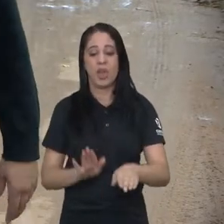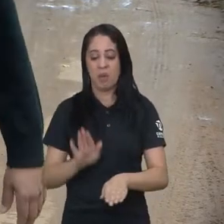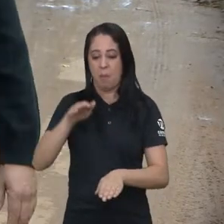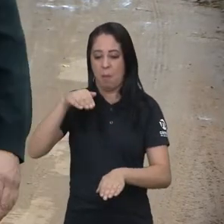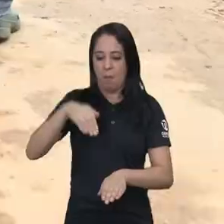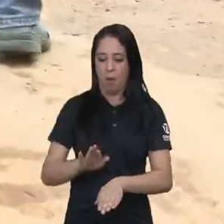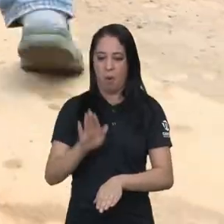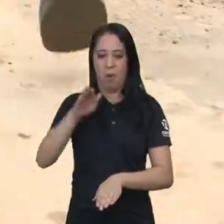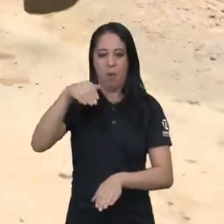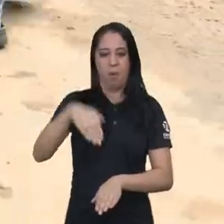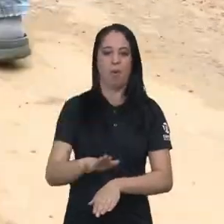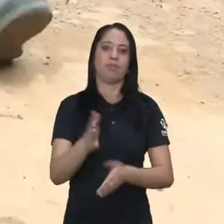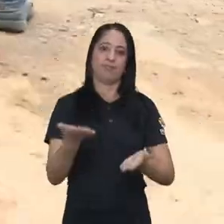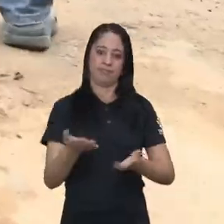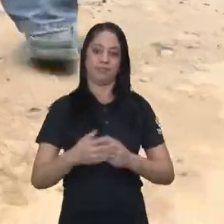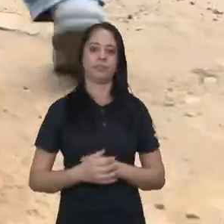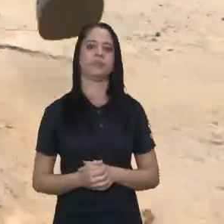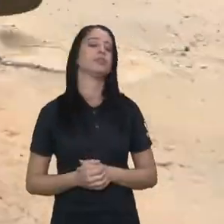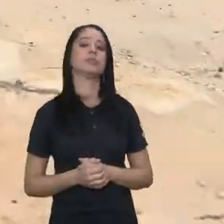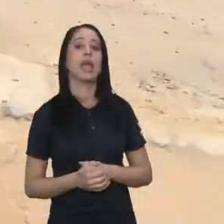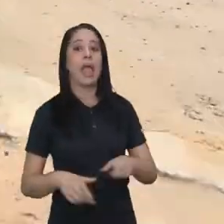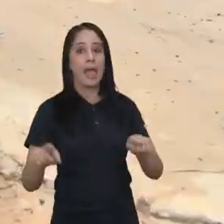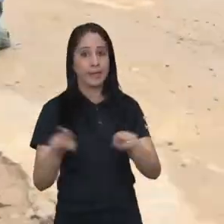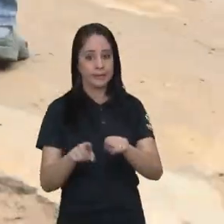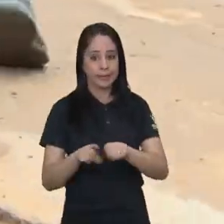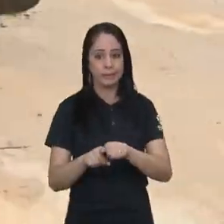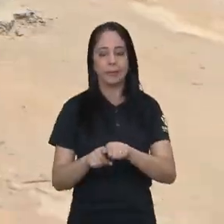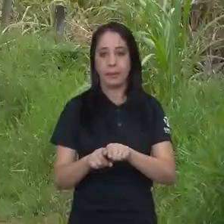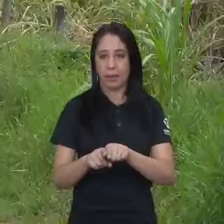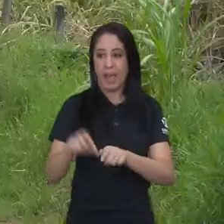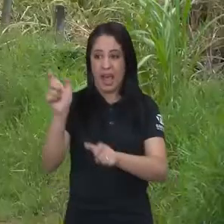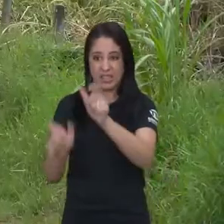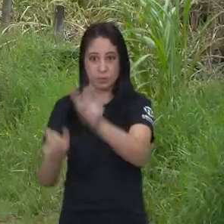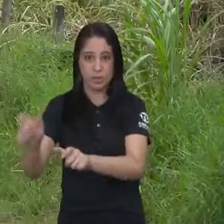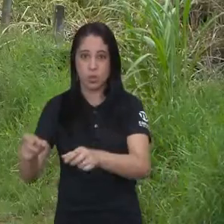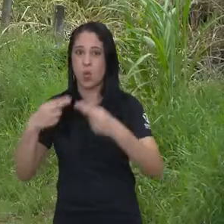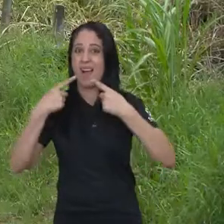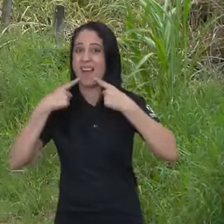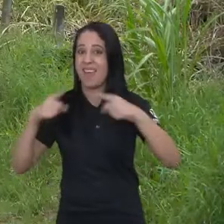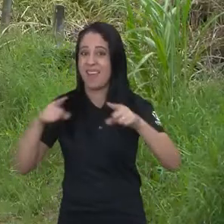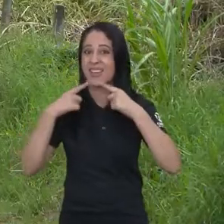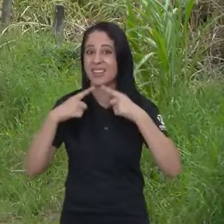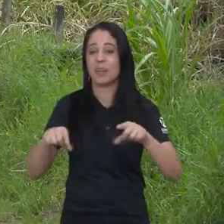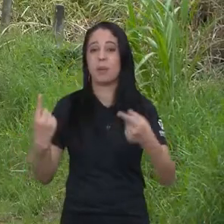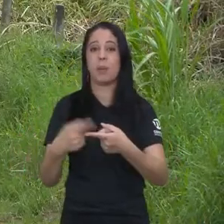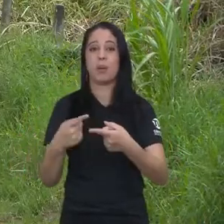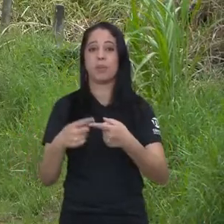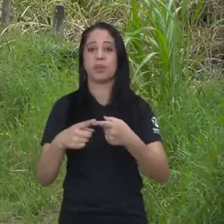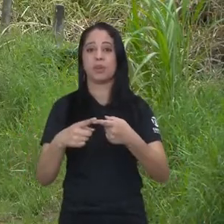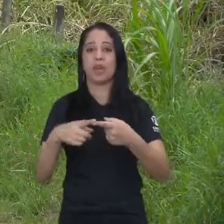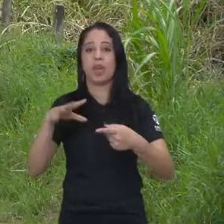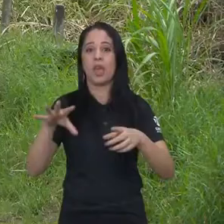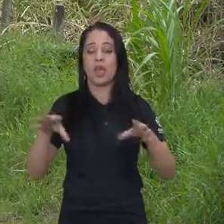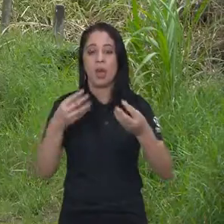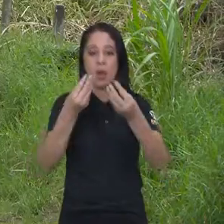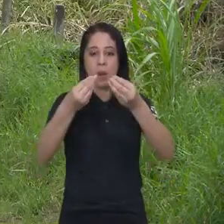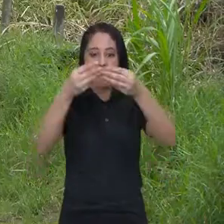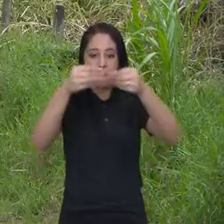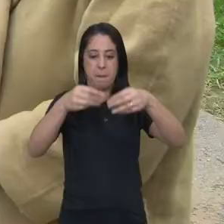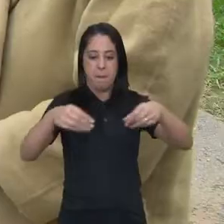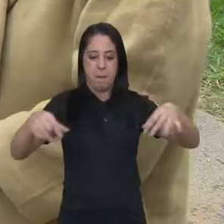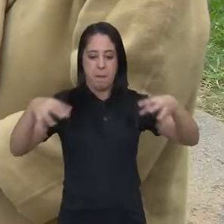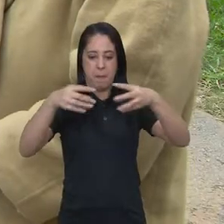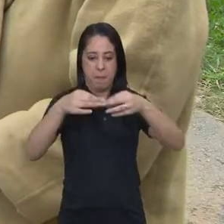buraco né quem mora no bairro ainda reclamam da poeira das ruas que além as casas Também agrava quem tem doenças